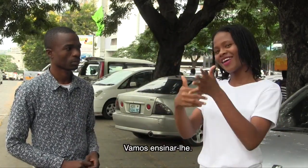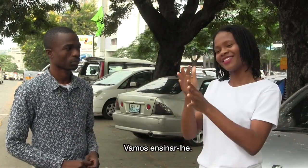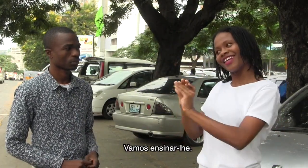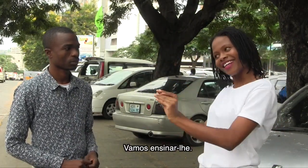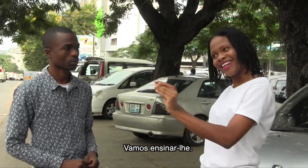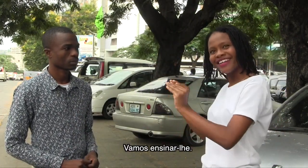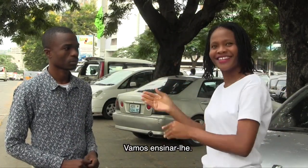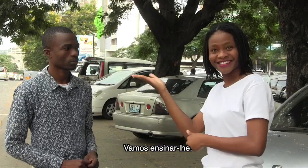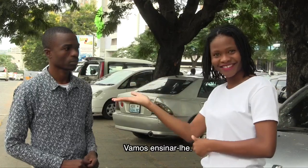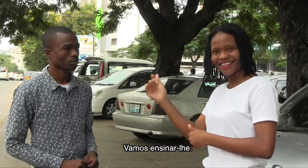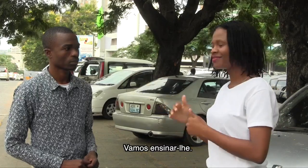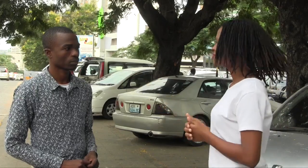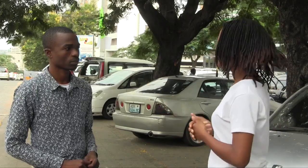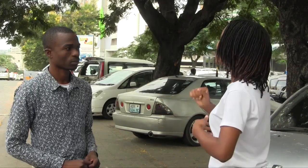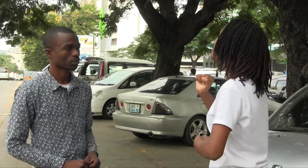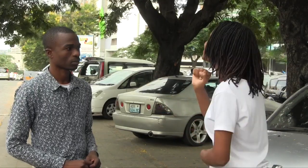Vamos ensinar.